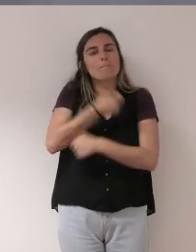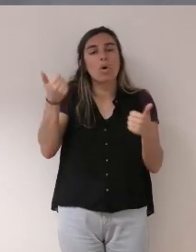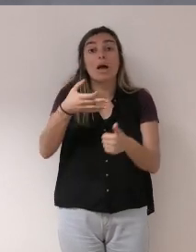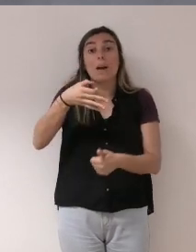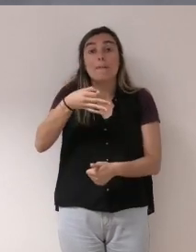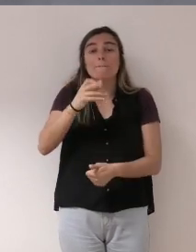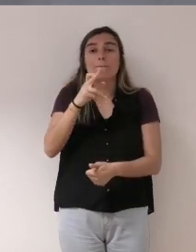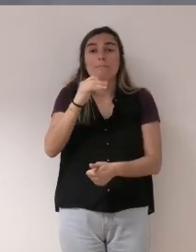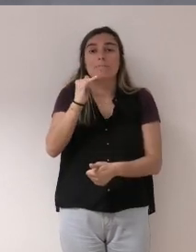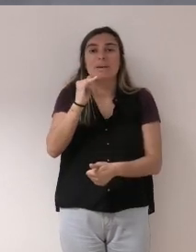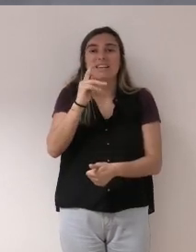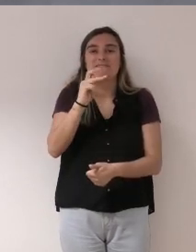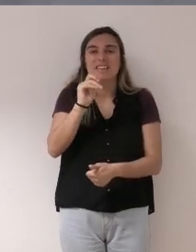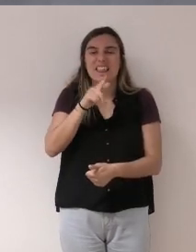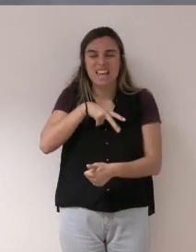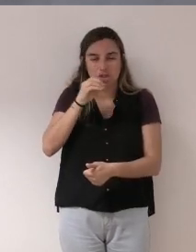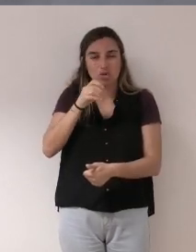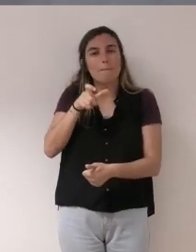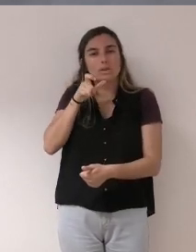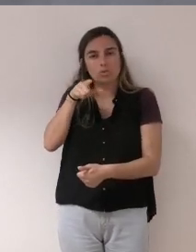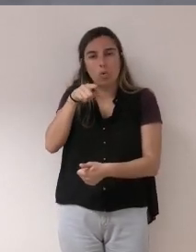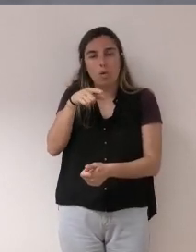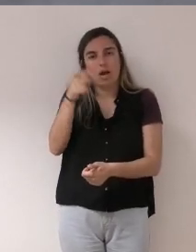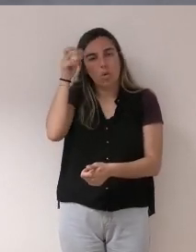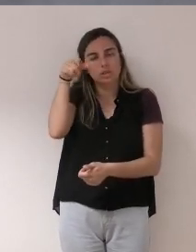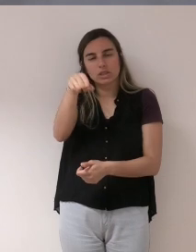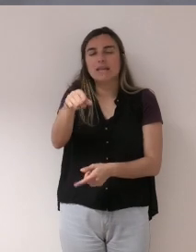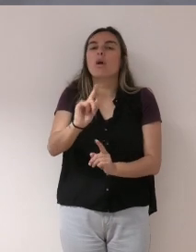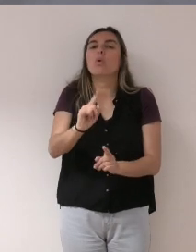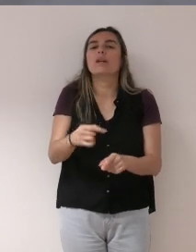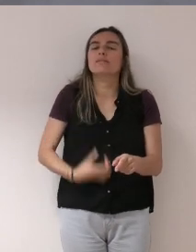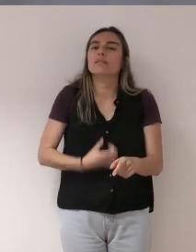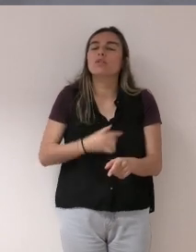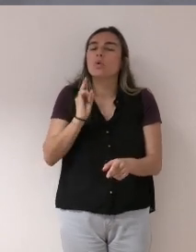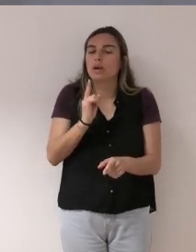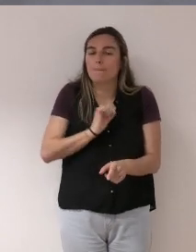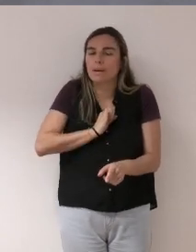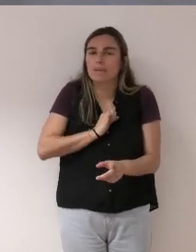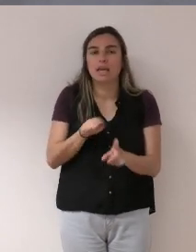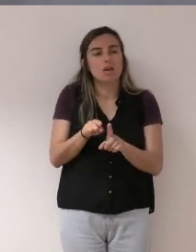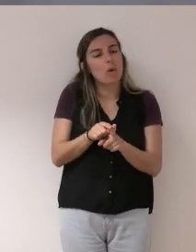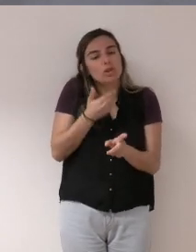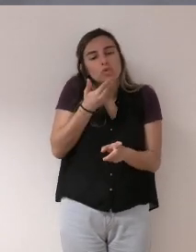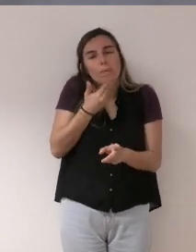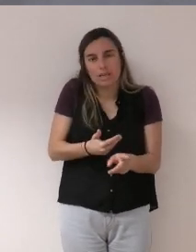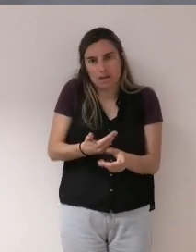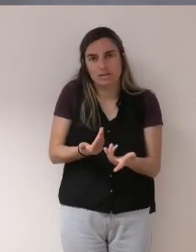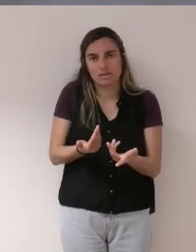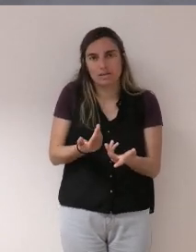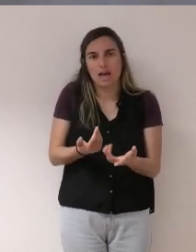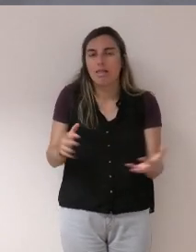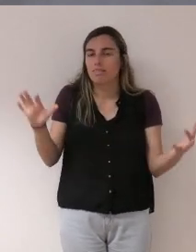Privilégio, no sentido mais imediato e no sentido mais comum, de uma experiência de